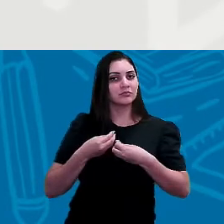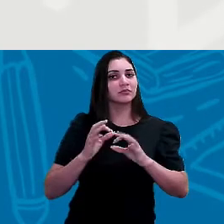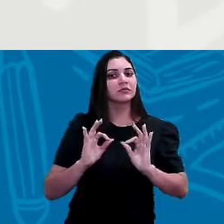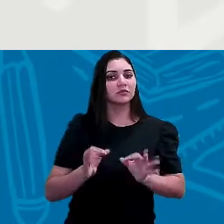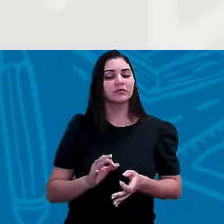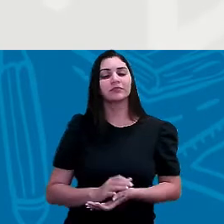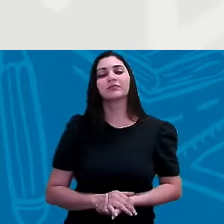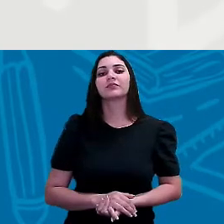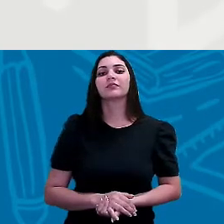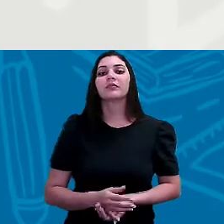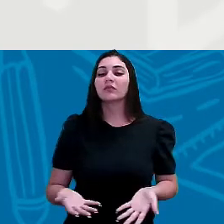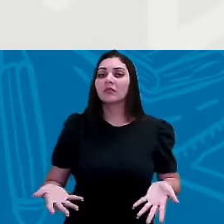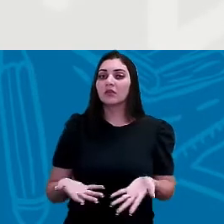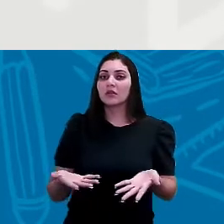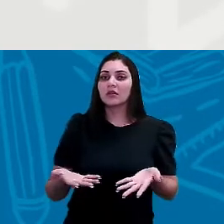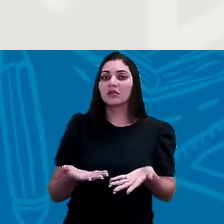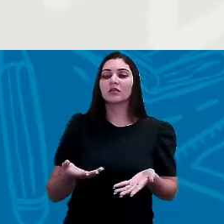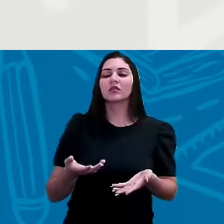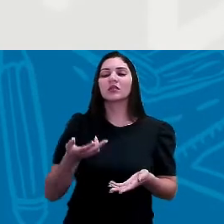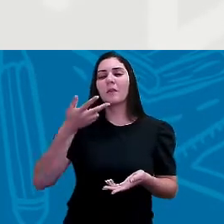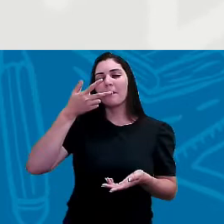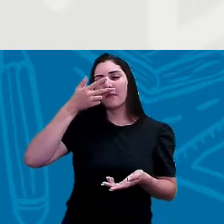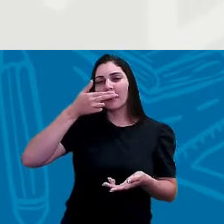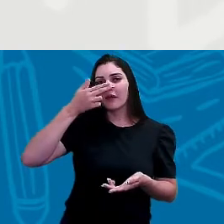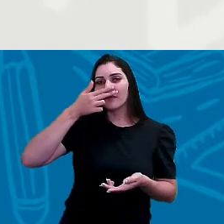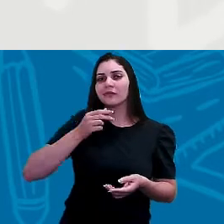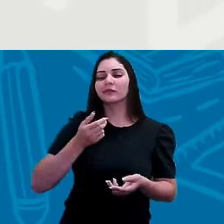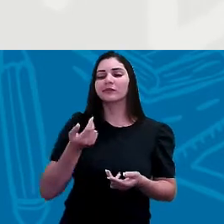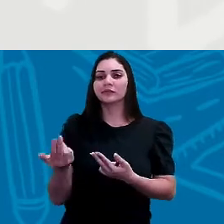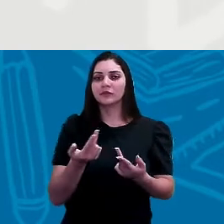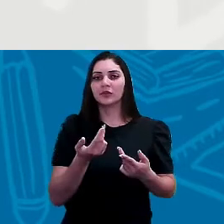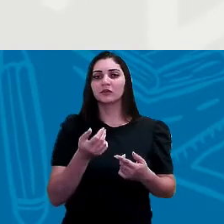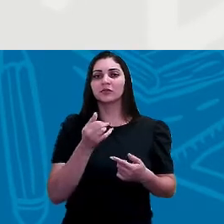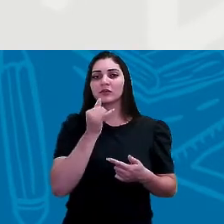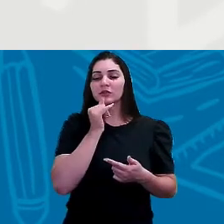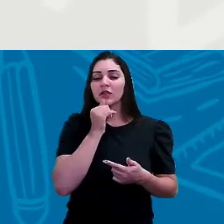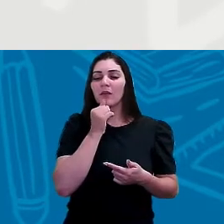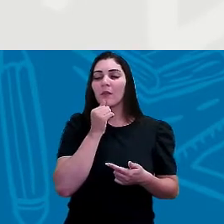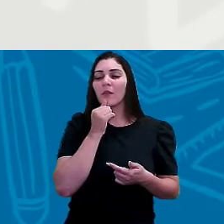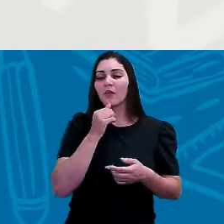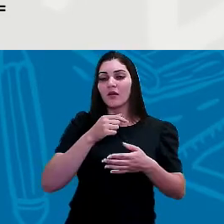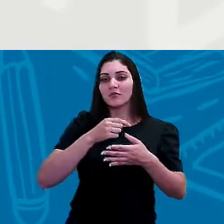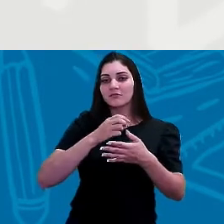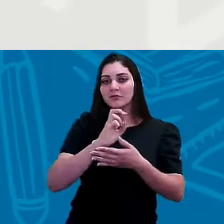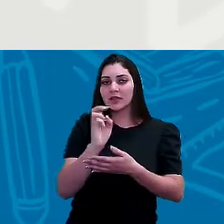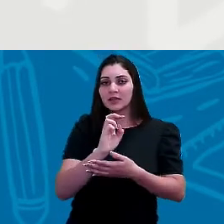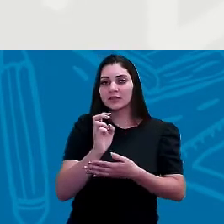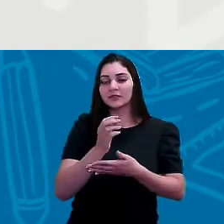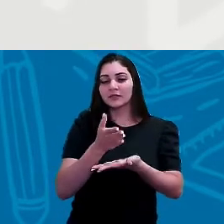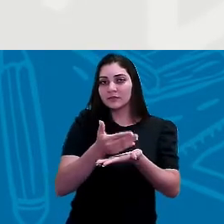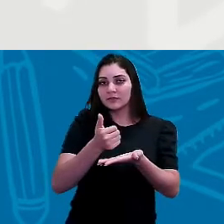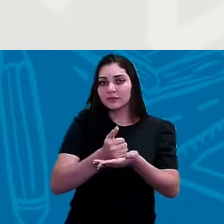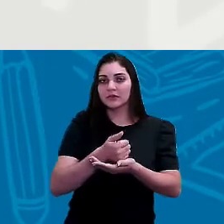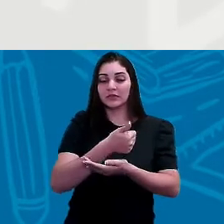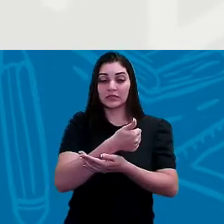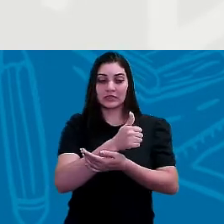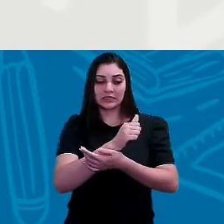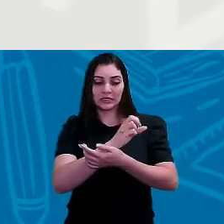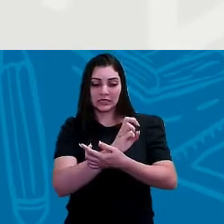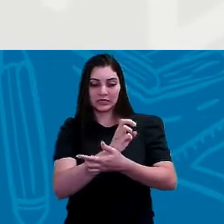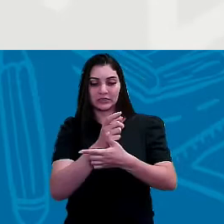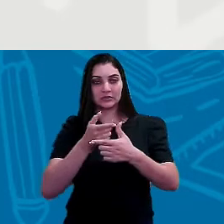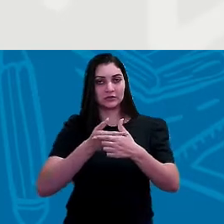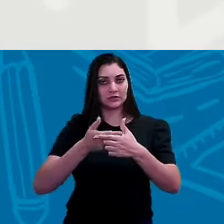bom? E aí, do mesmo jeito, a quinta parte de 15 vai ser 15 dividido